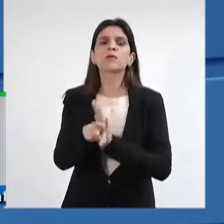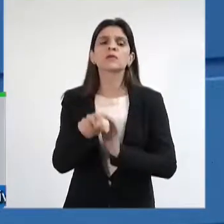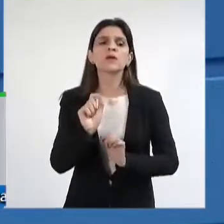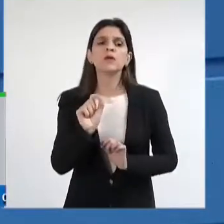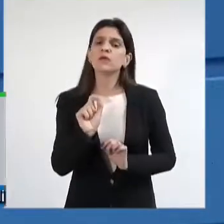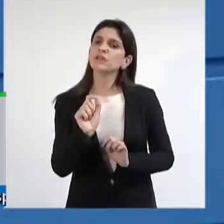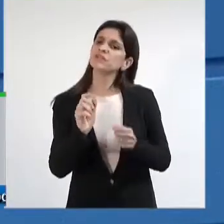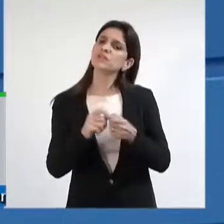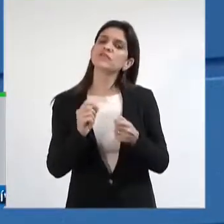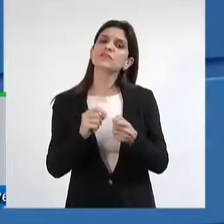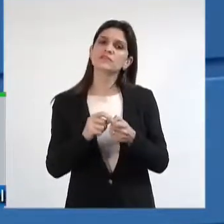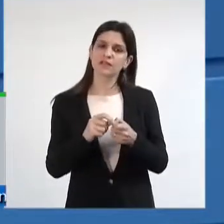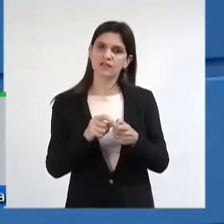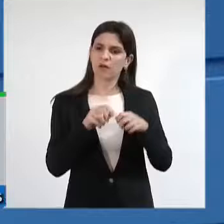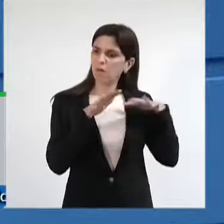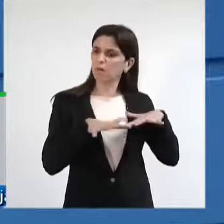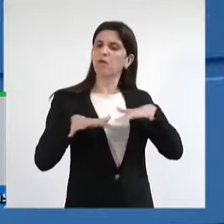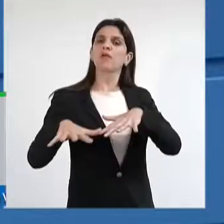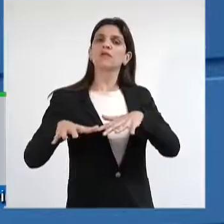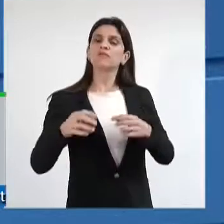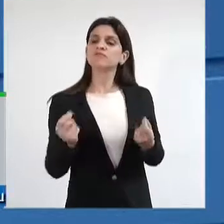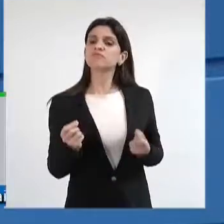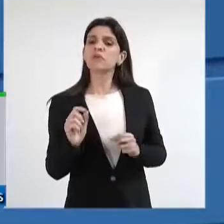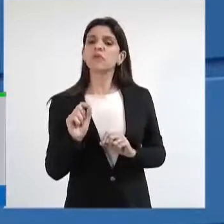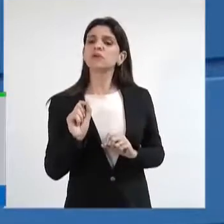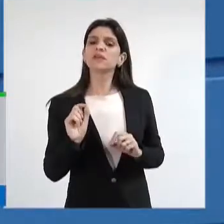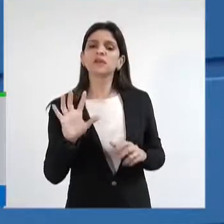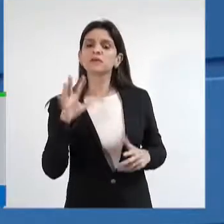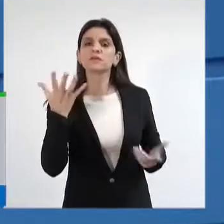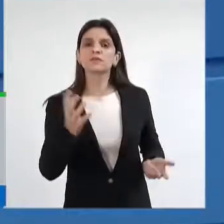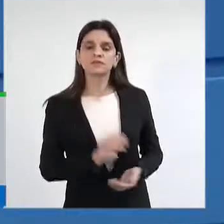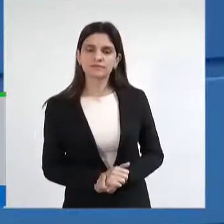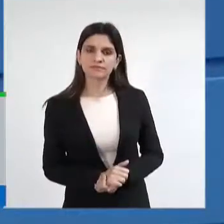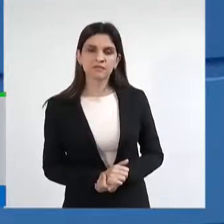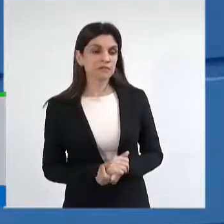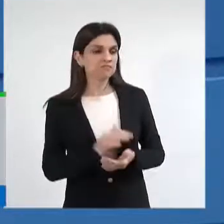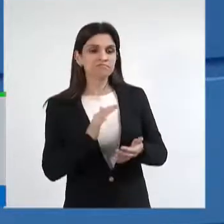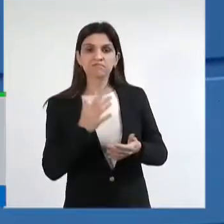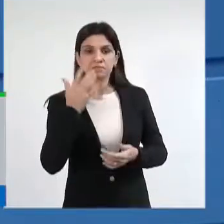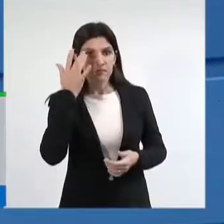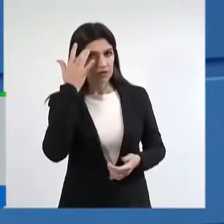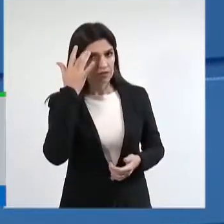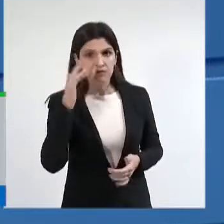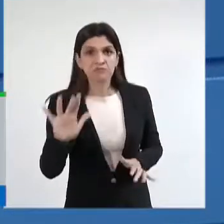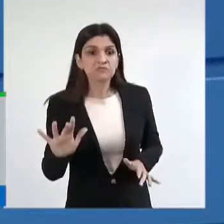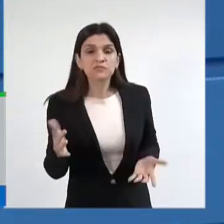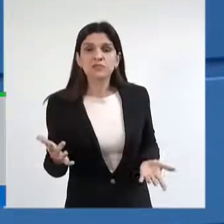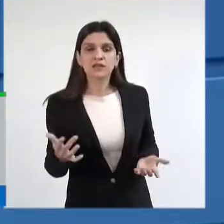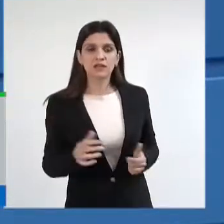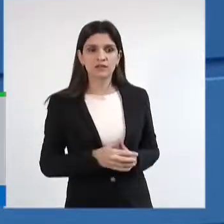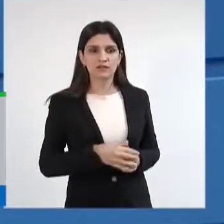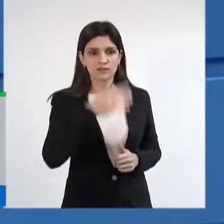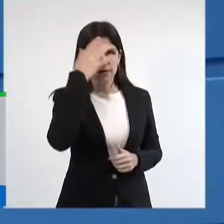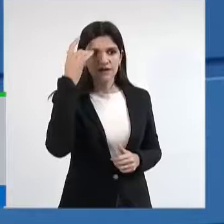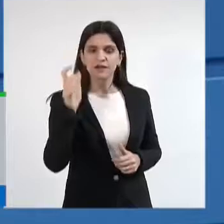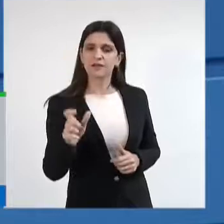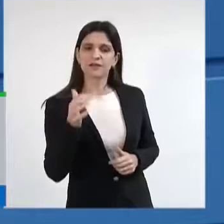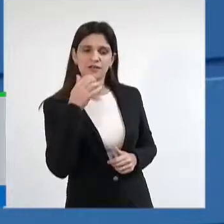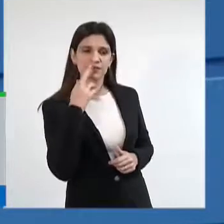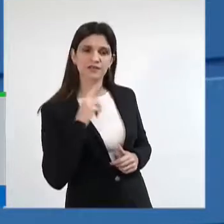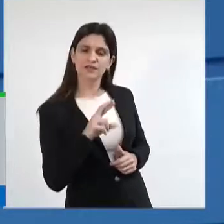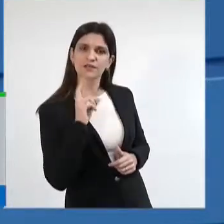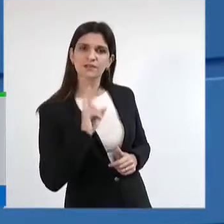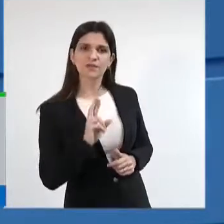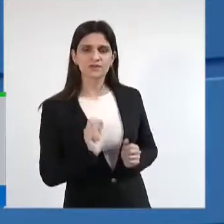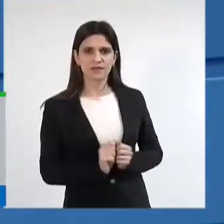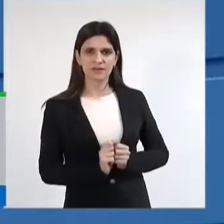sei o que é. Aí teve um menino que foi entrevistado, que ele falou, eu vim aqui para aprender. Aí